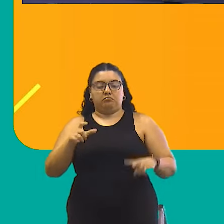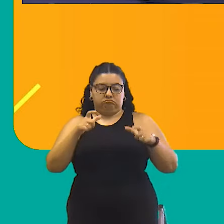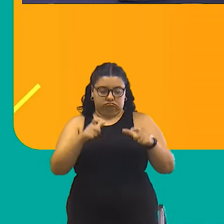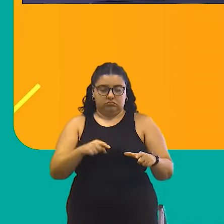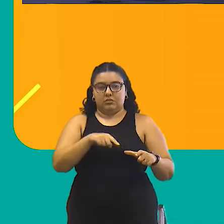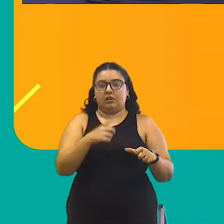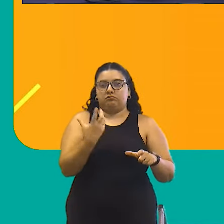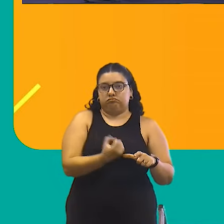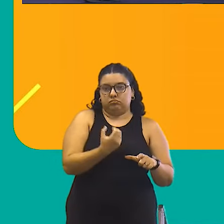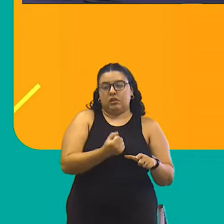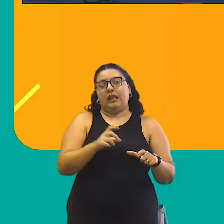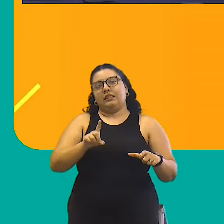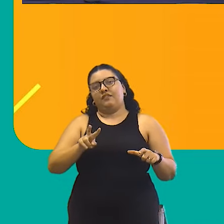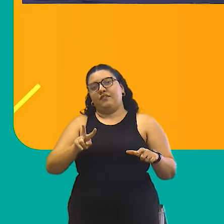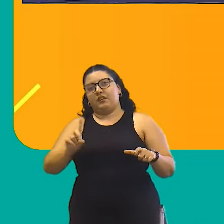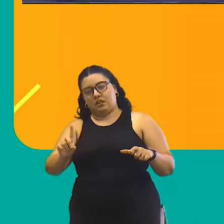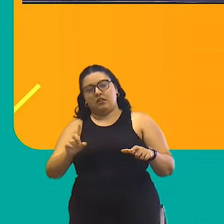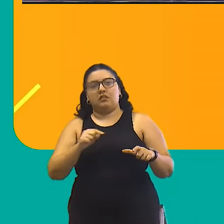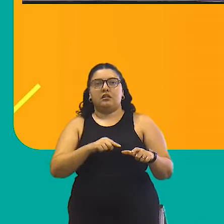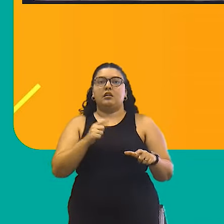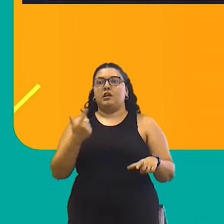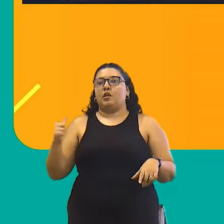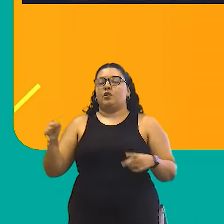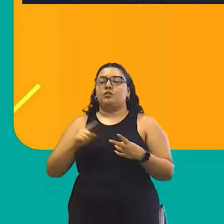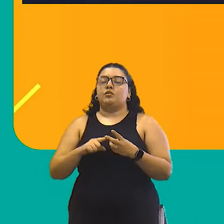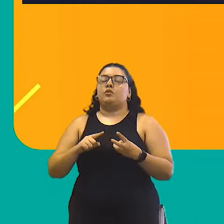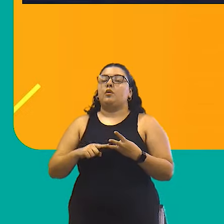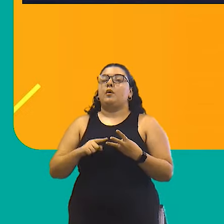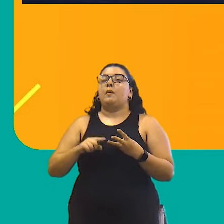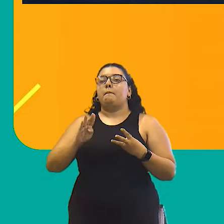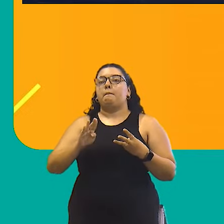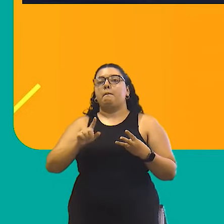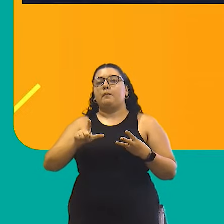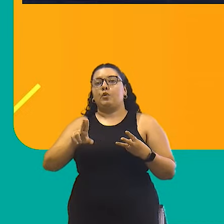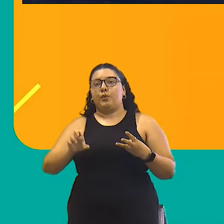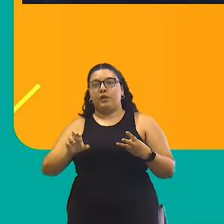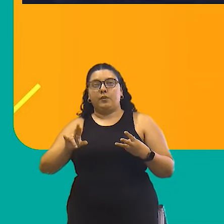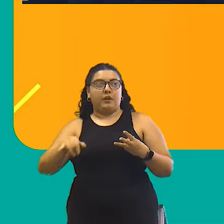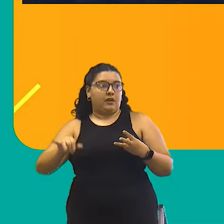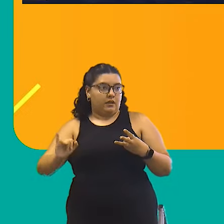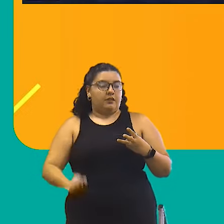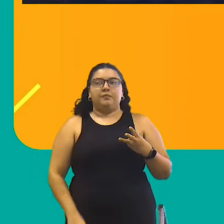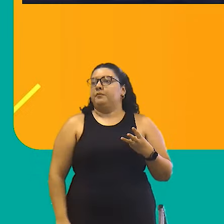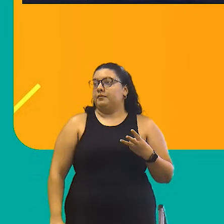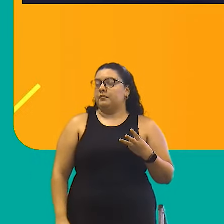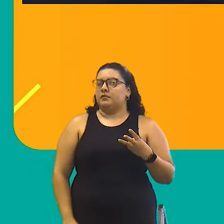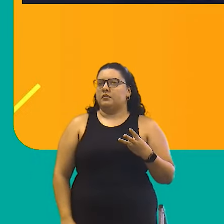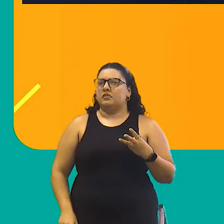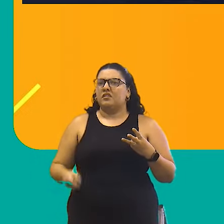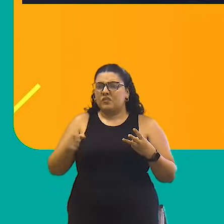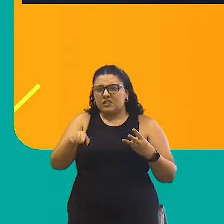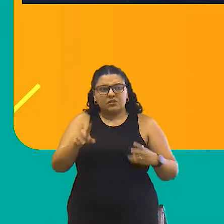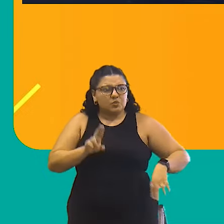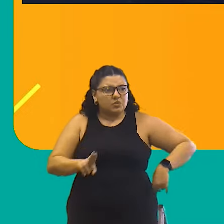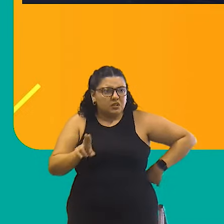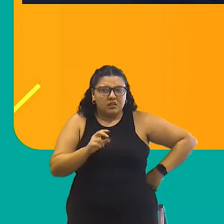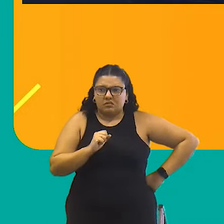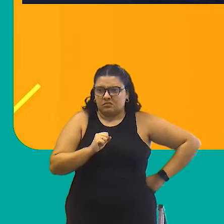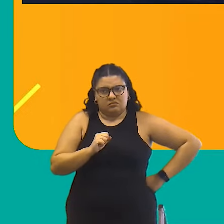e DVD, e havia o tal do Blu-ray. Só tem um lance. Quem é que usa essas coisas hoje em